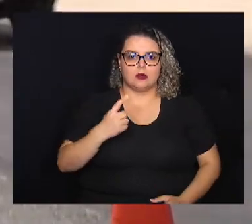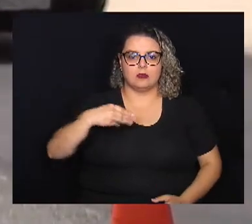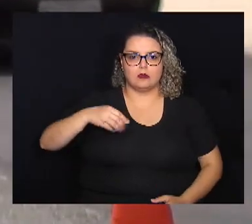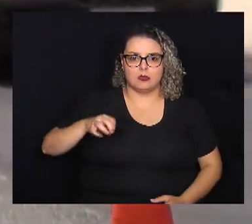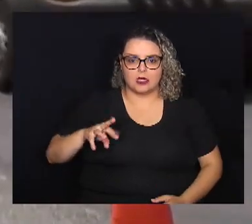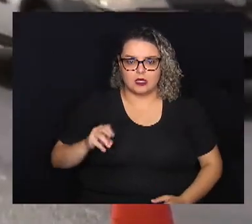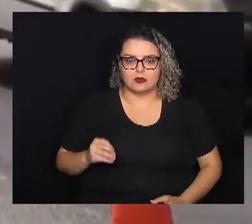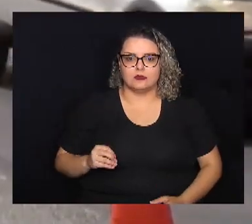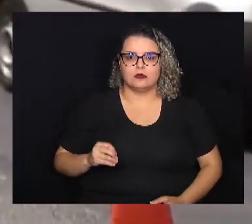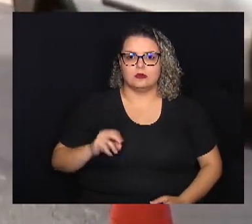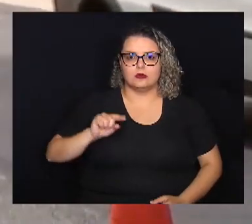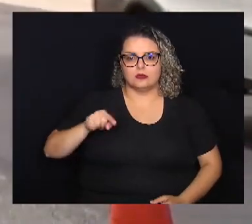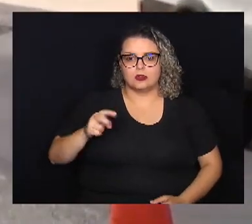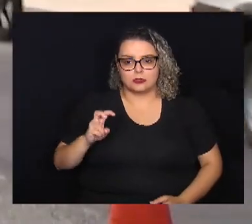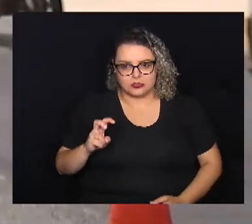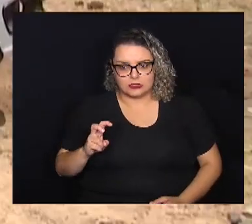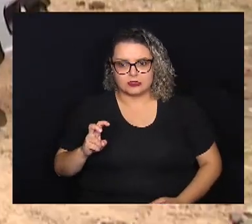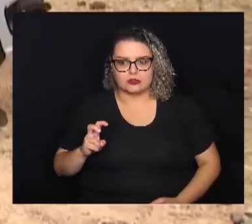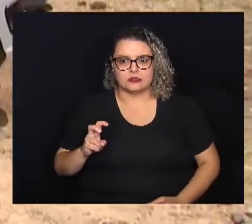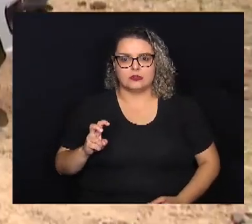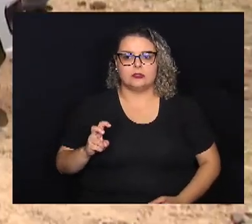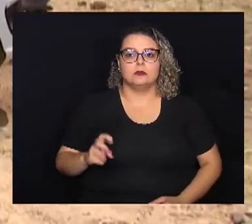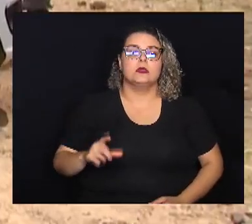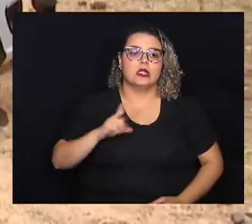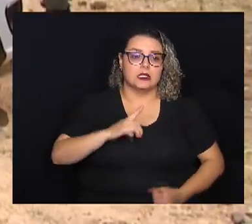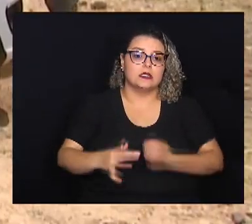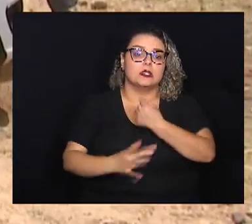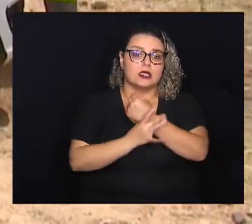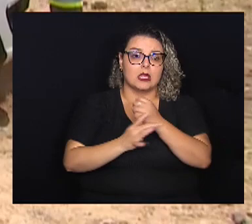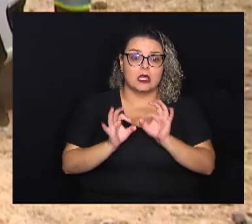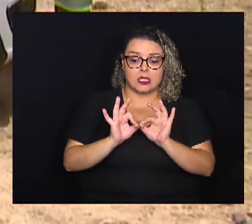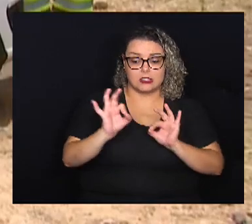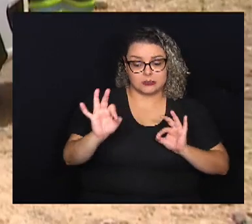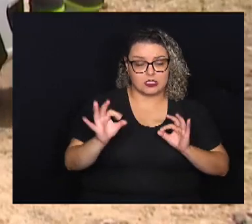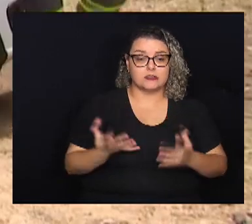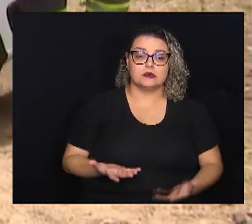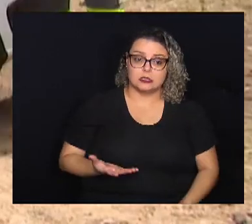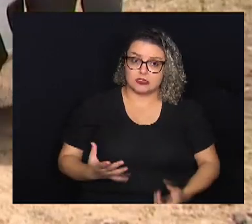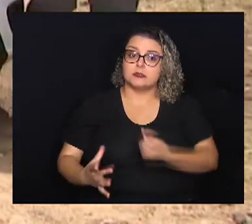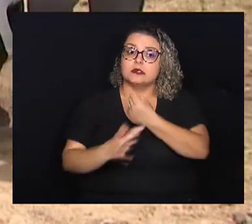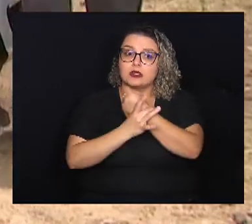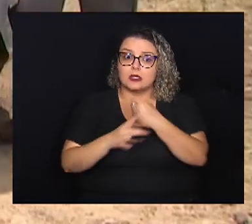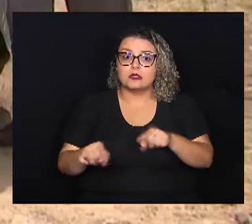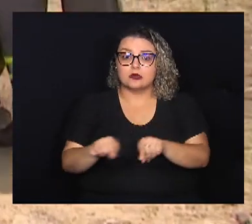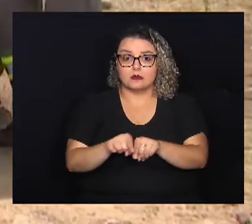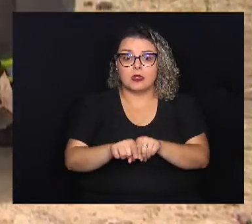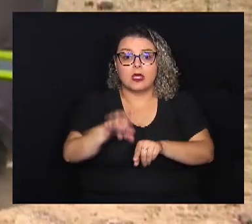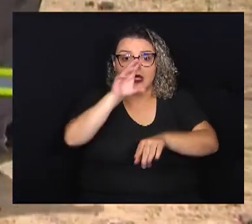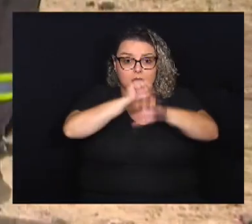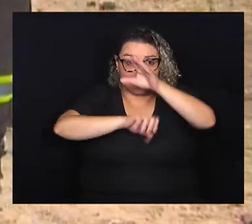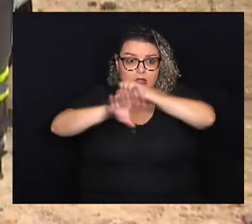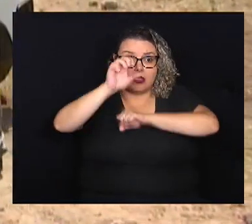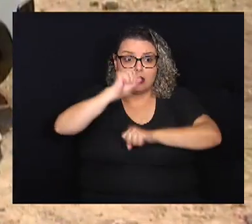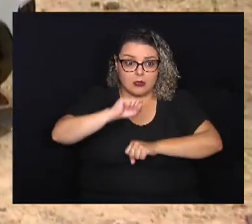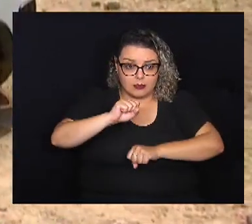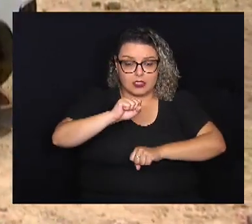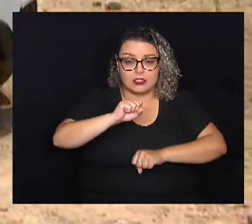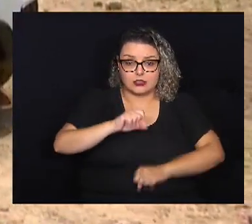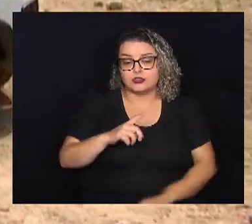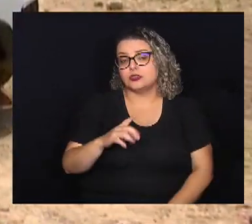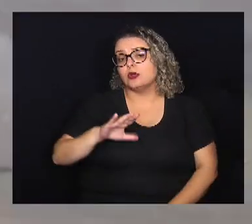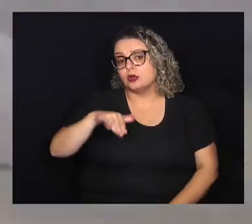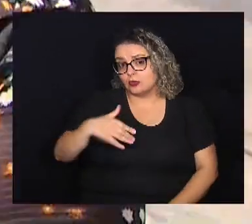ciclista pra mantê-lo em segurança. Essa distância de segurança, a gente, inclusive, aprende quando a gente vai pra